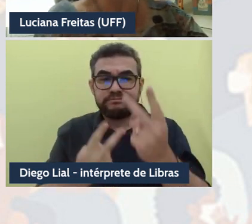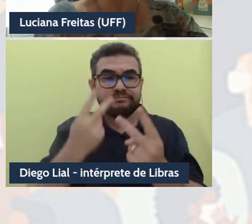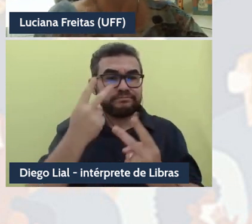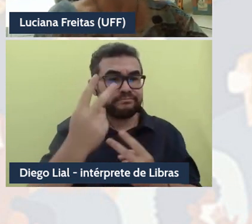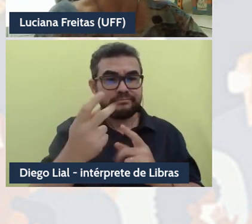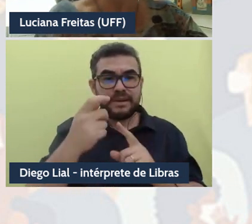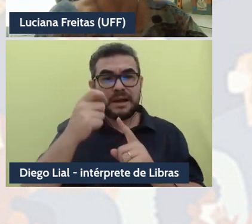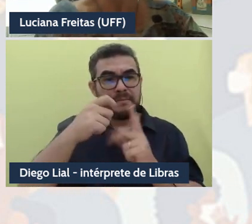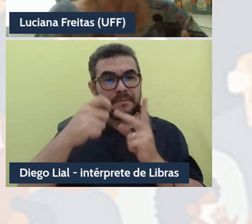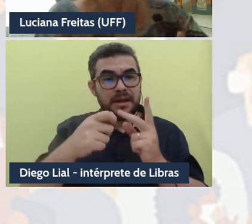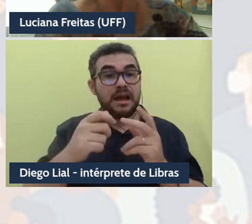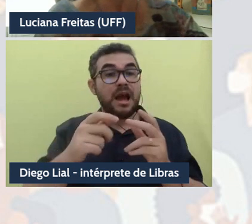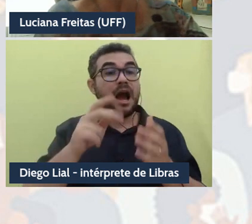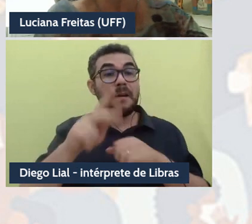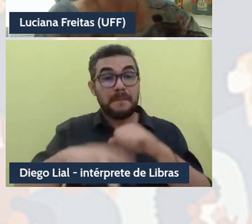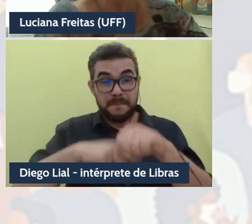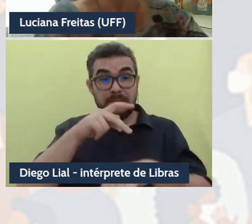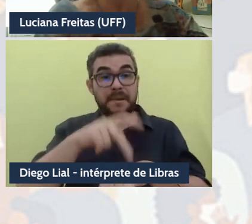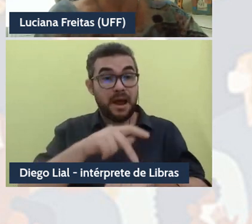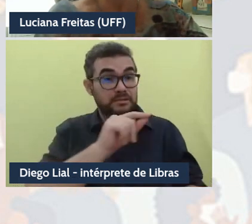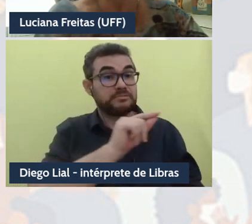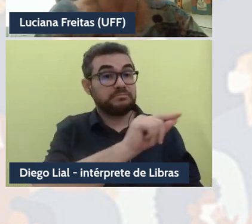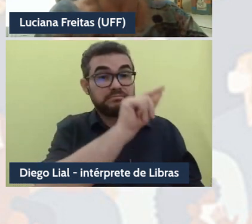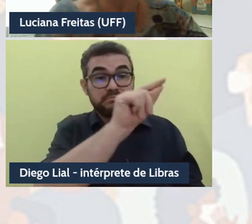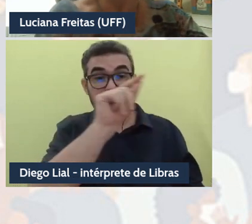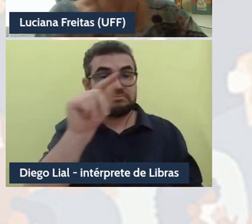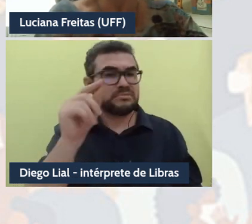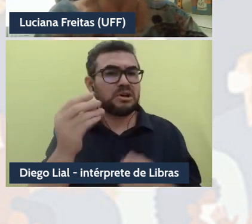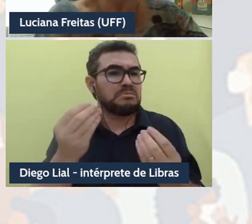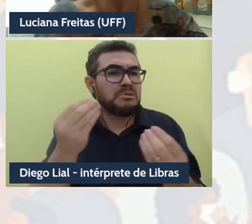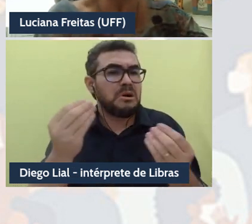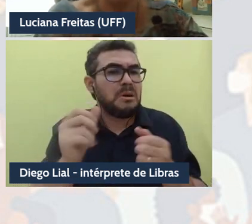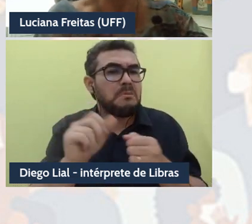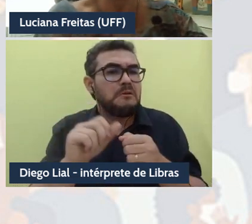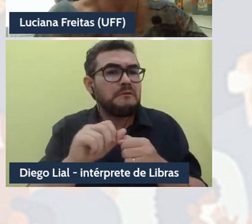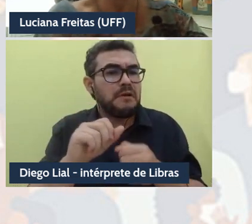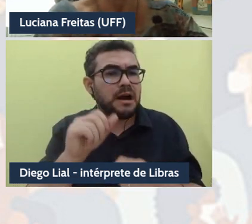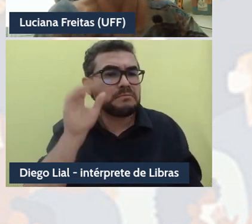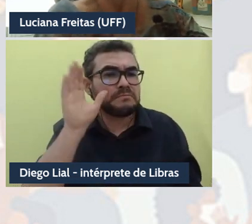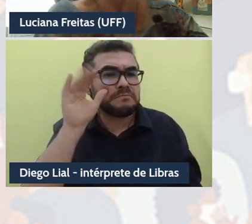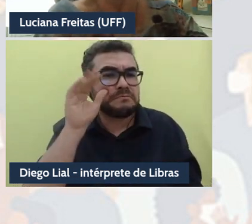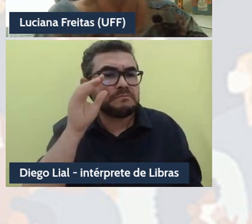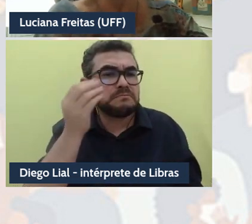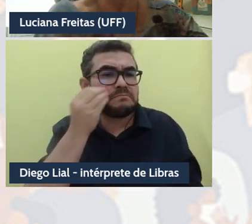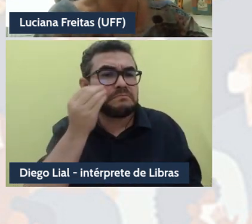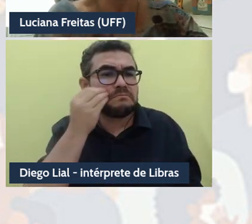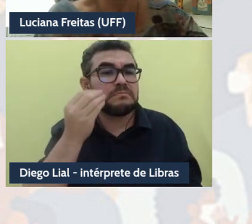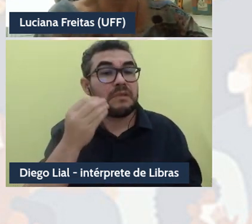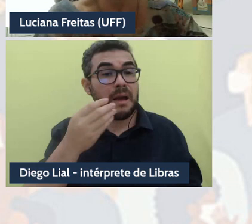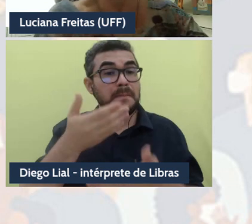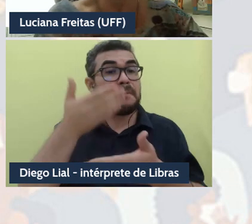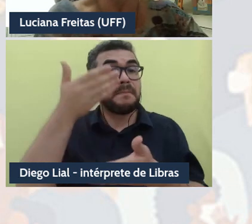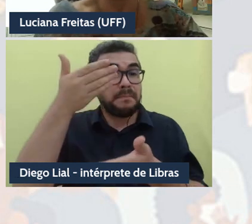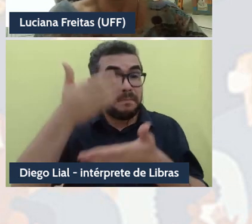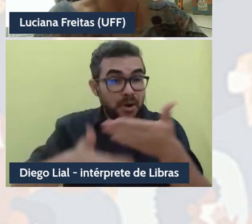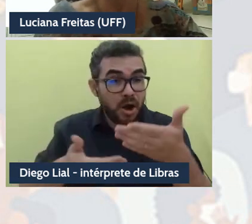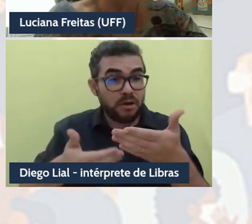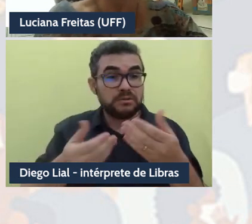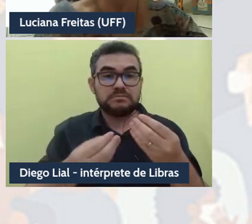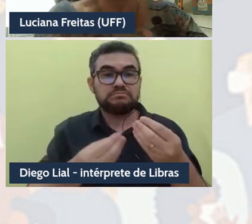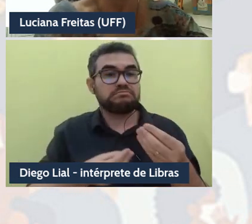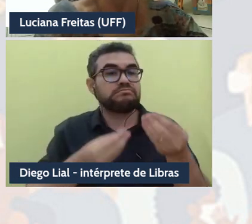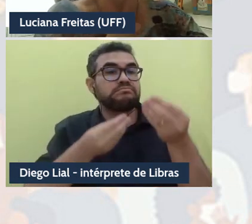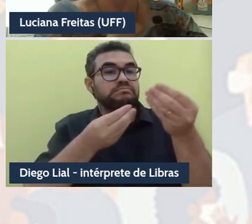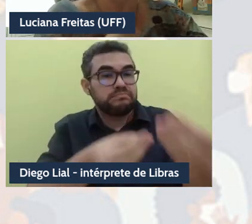essa testagem é feita por meio de provas externas bimestrais, que as crianças e os adolescentes na escola